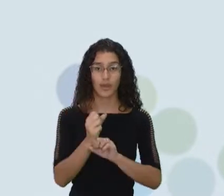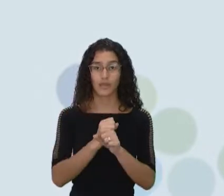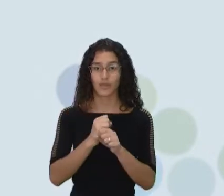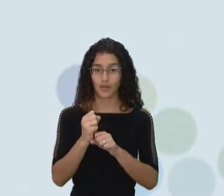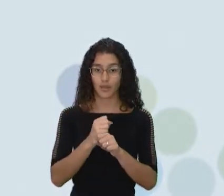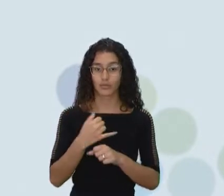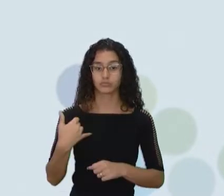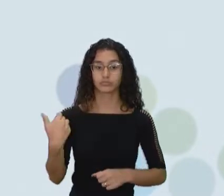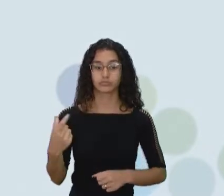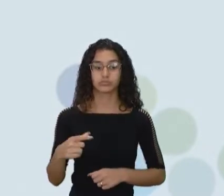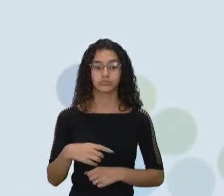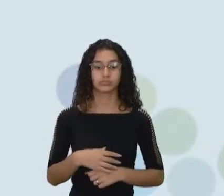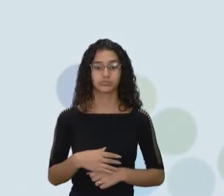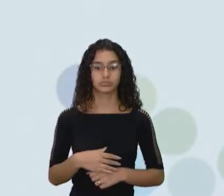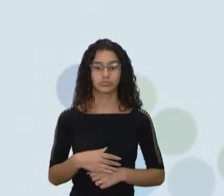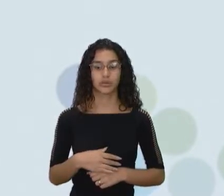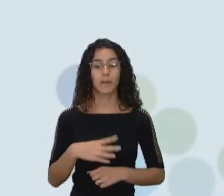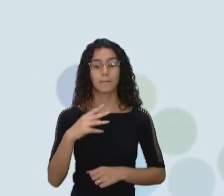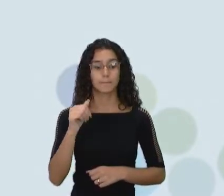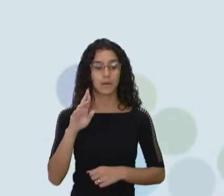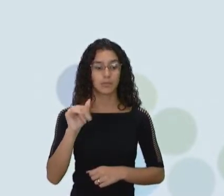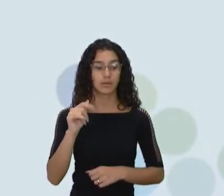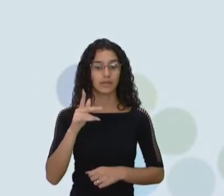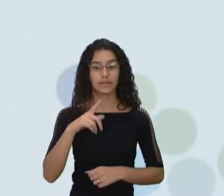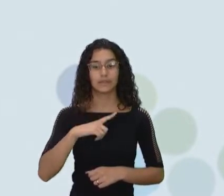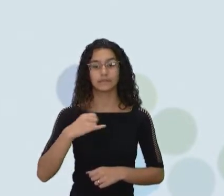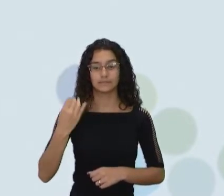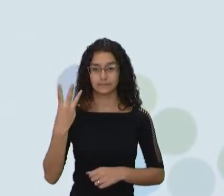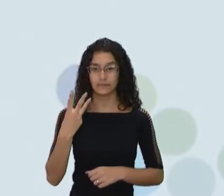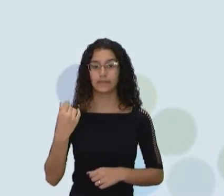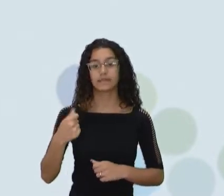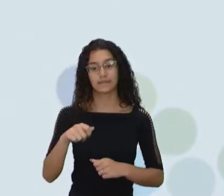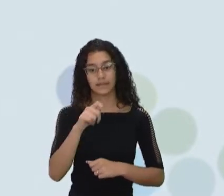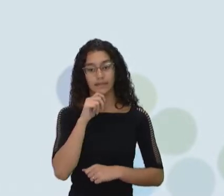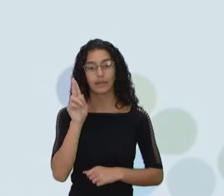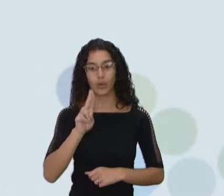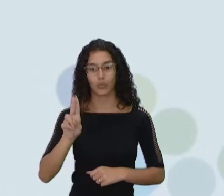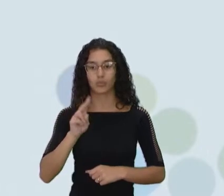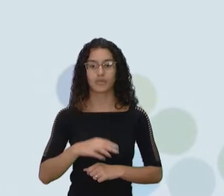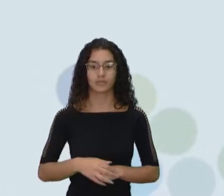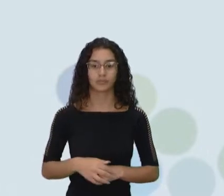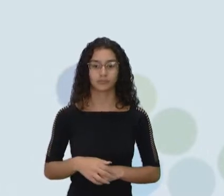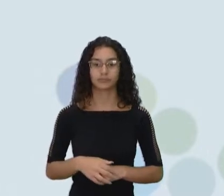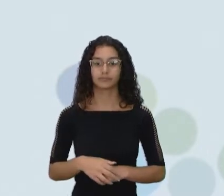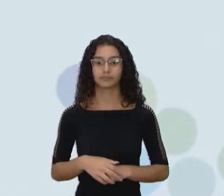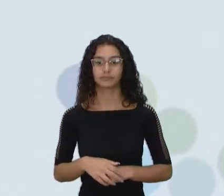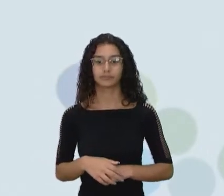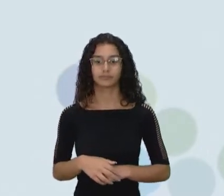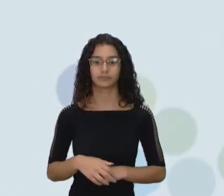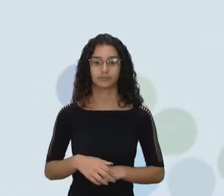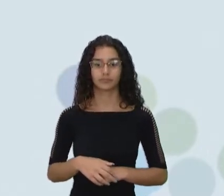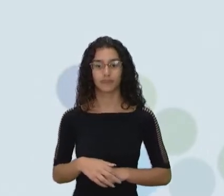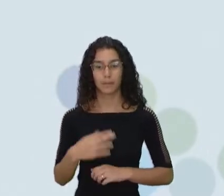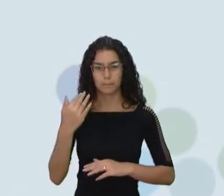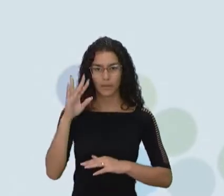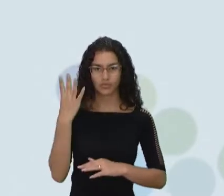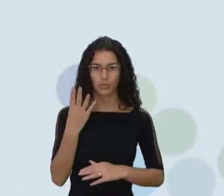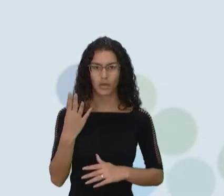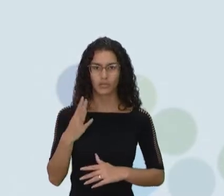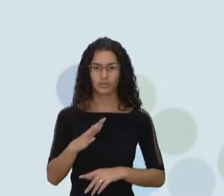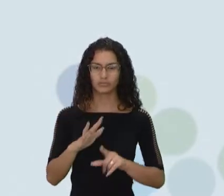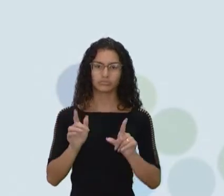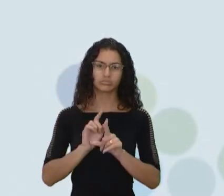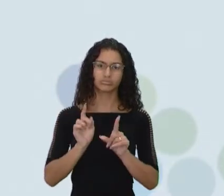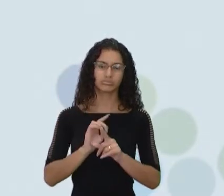menos. Bárbara tem 3 e ainda usa fralda, já tem 3 completo. Mas ela ainda usa fralda, não tem jeito. Mais que 4 unidades?